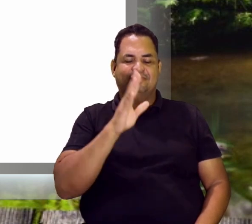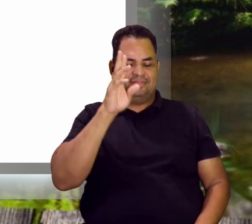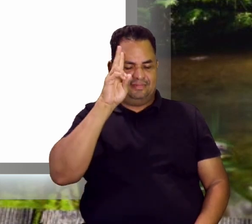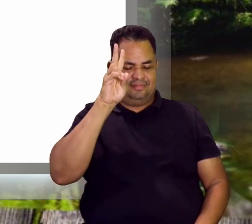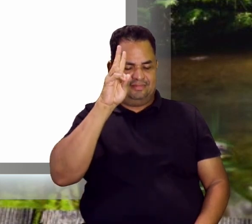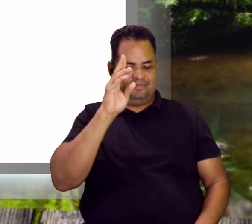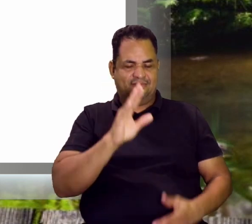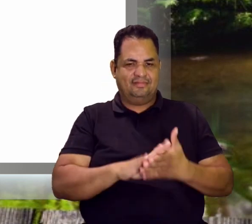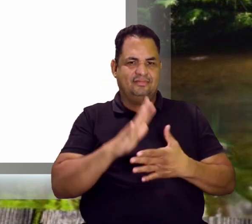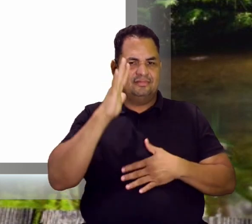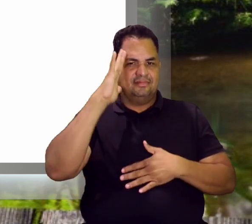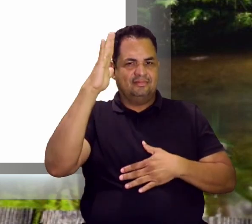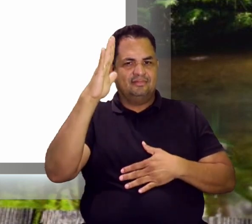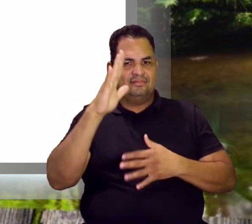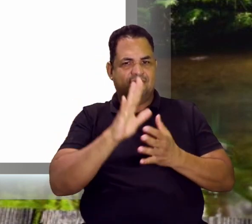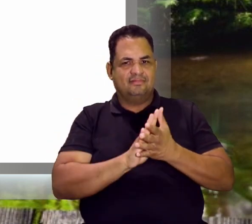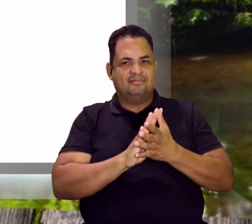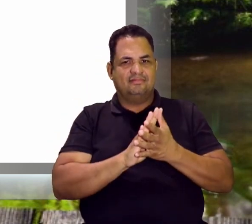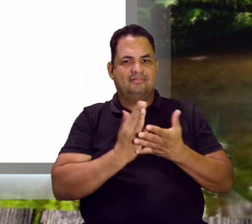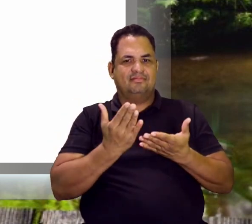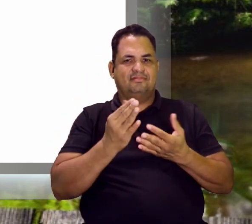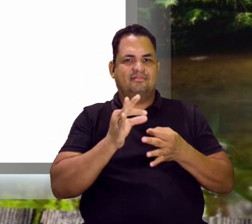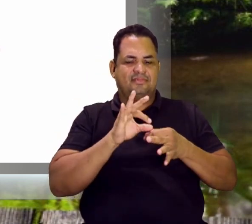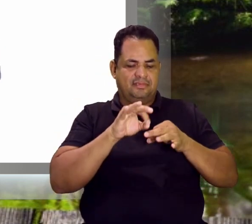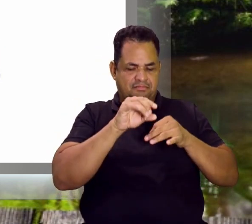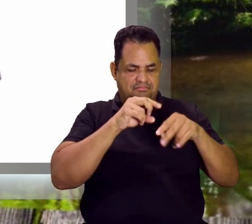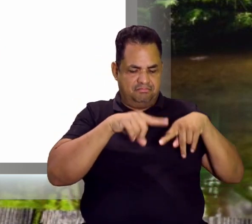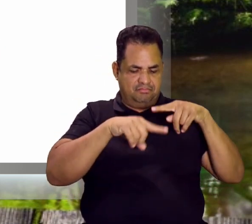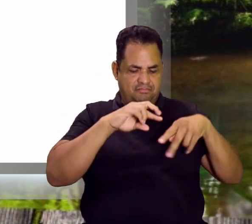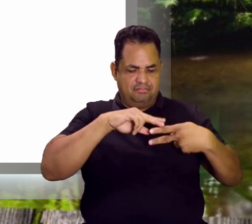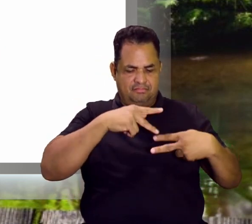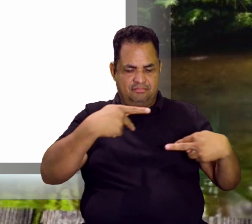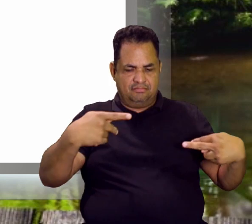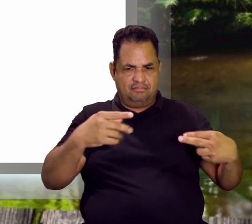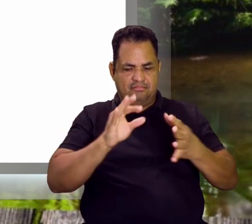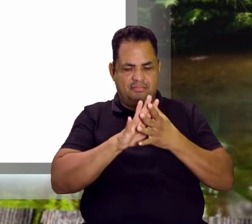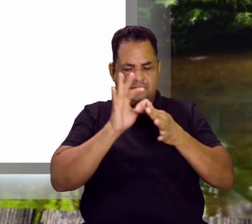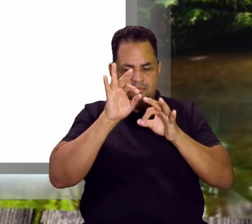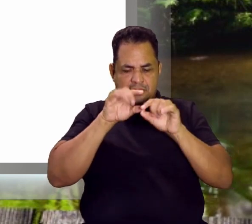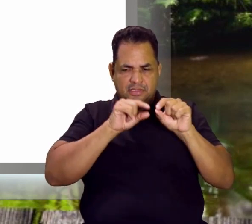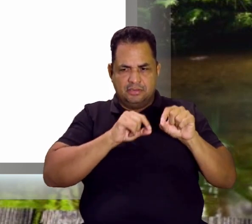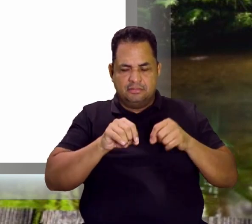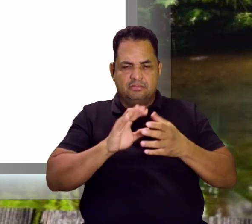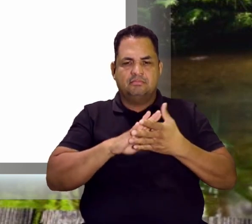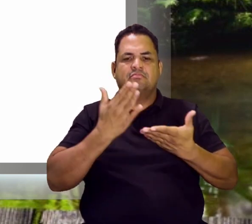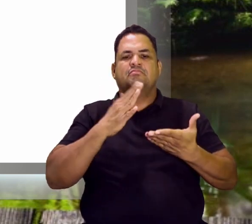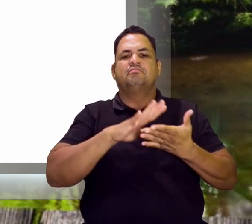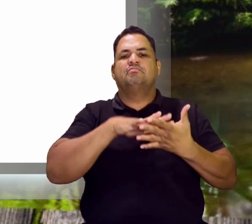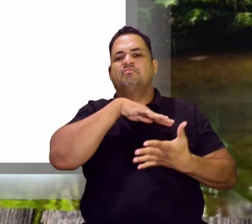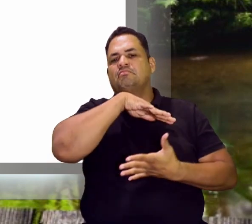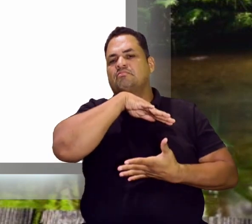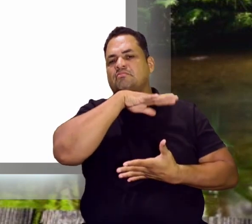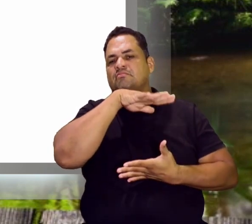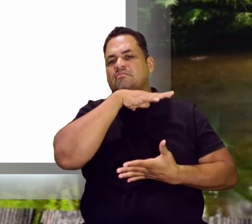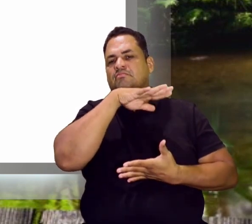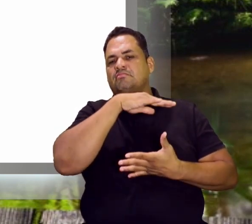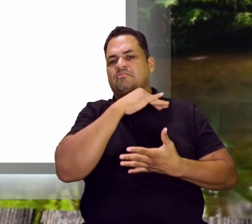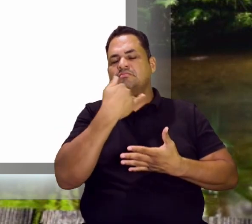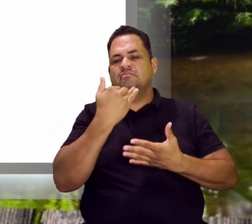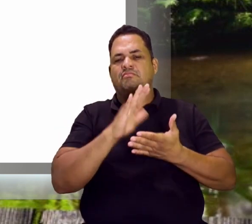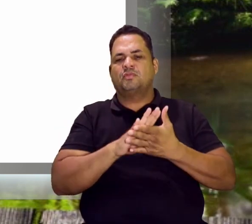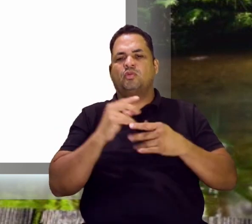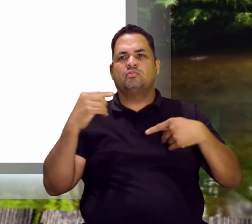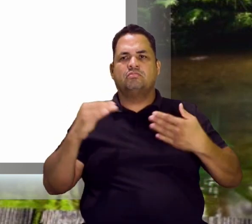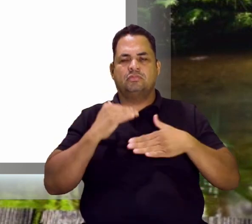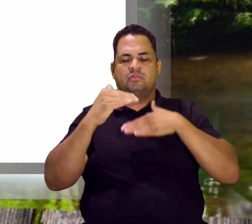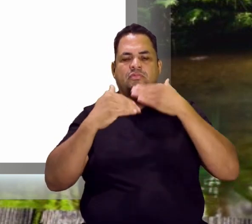né? Alguns acham que são trechos de seres vivos, material genéticos, são fragmentos de animais que morreram ou evoluíram junto com as